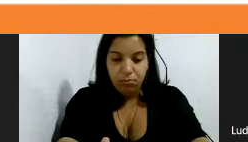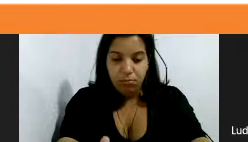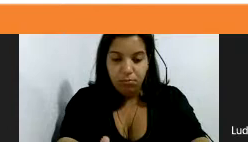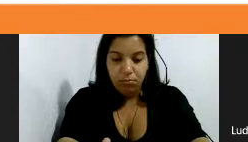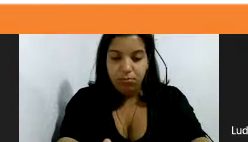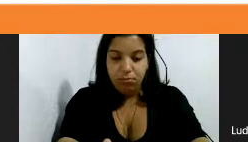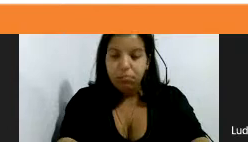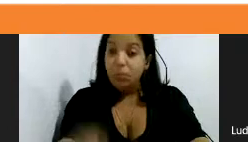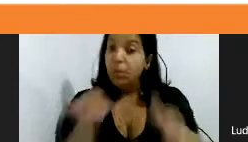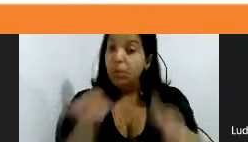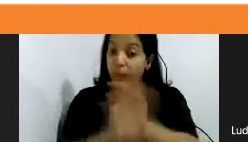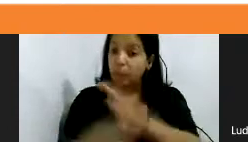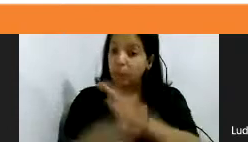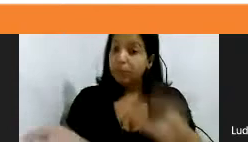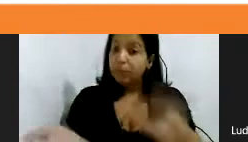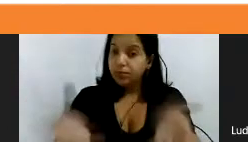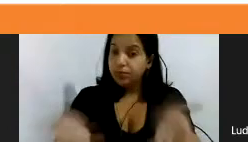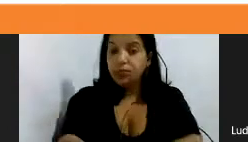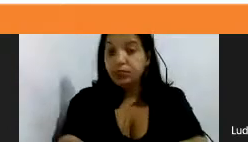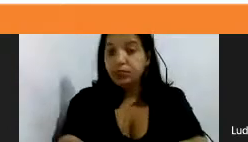Hein, pessoal?